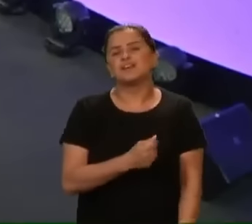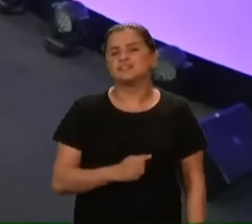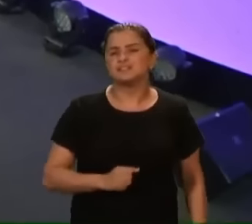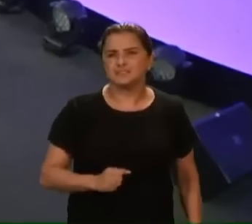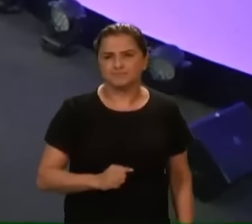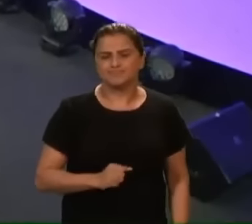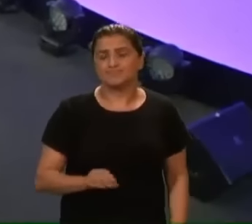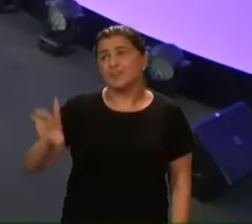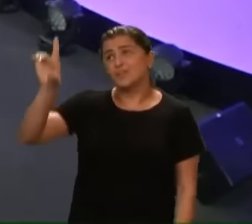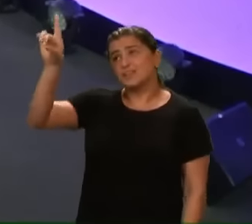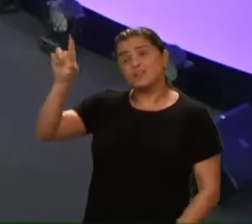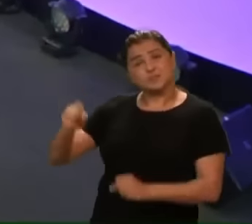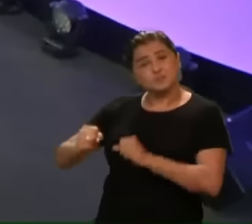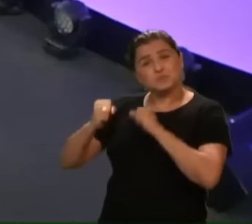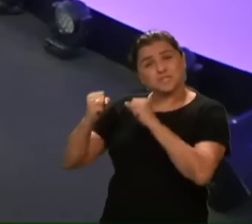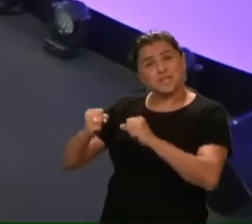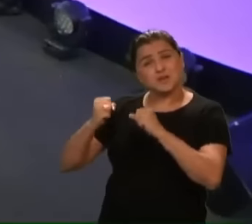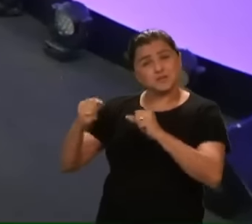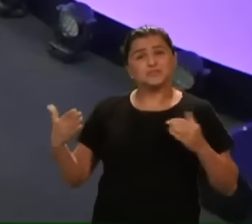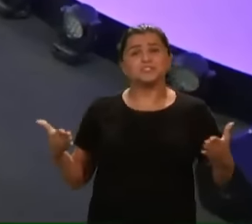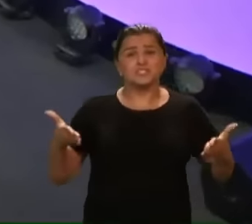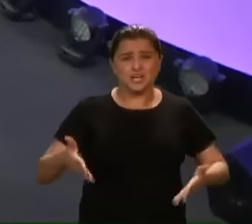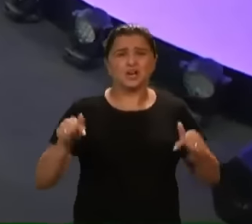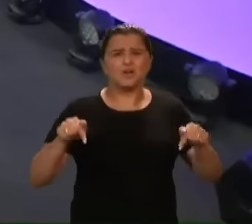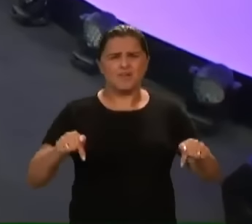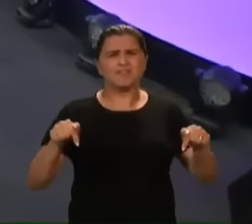O Todo-Poderoso já chegou aqui.